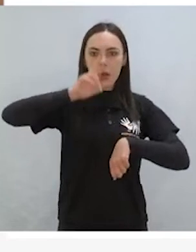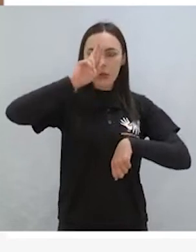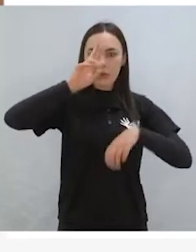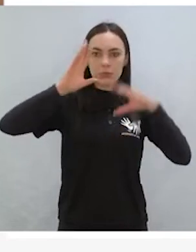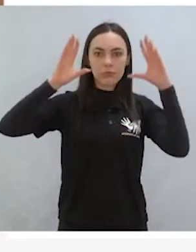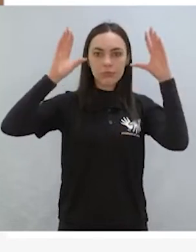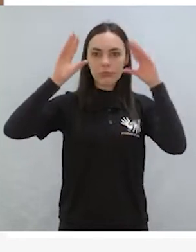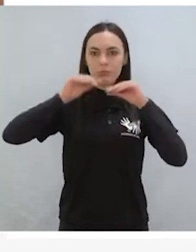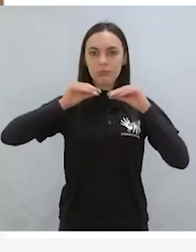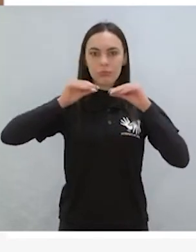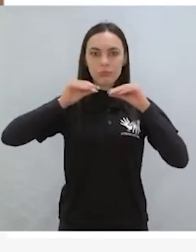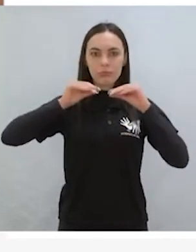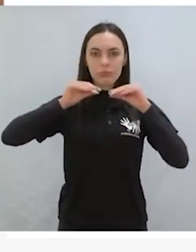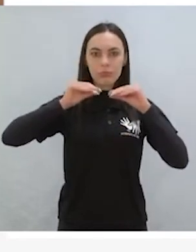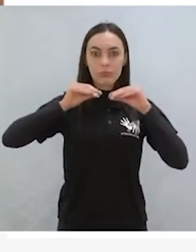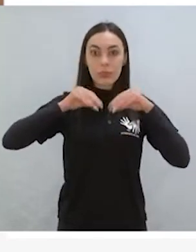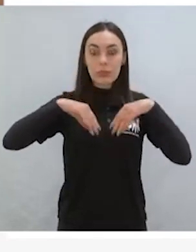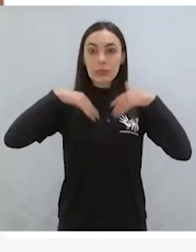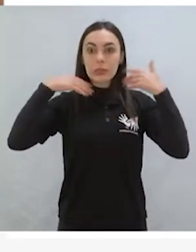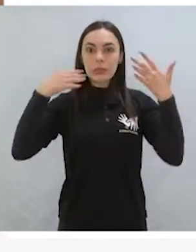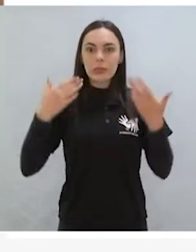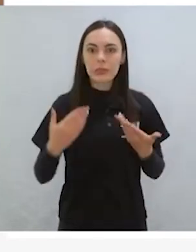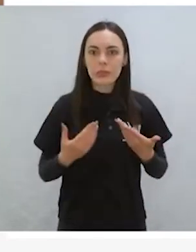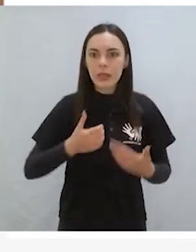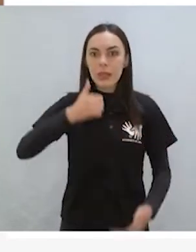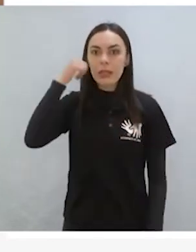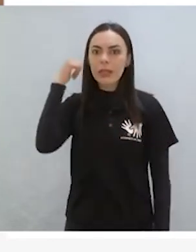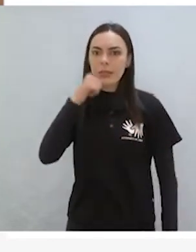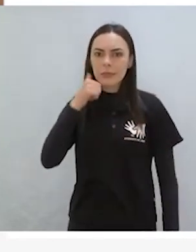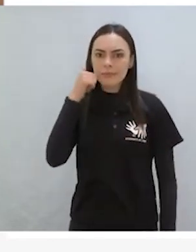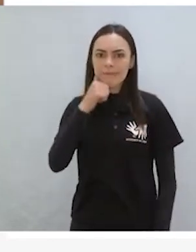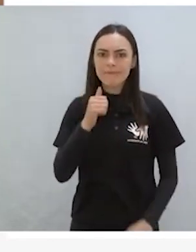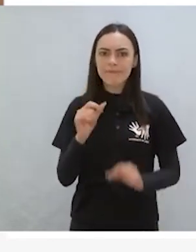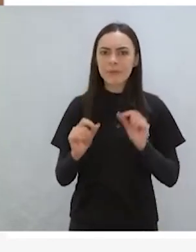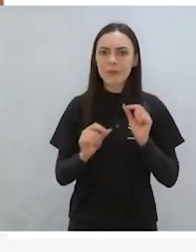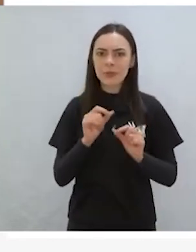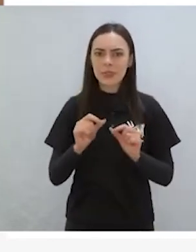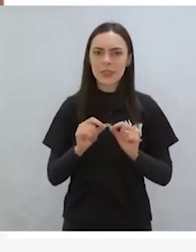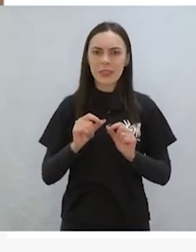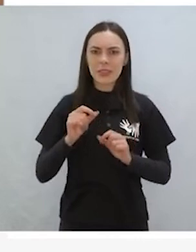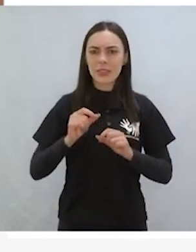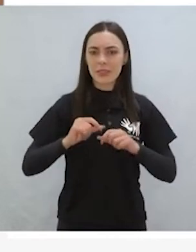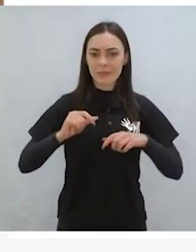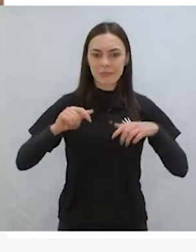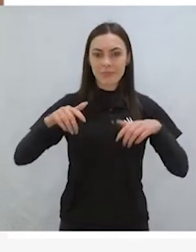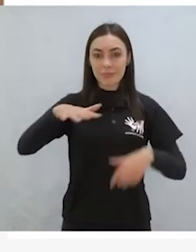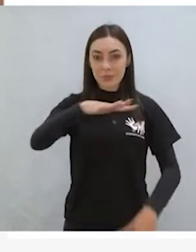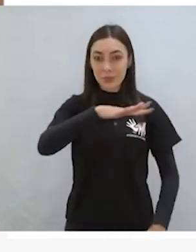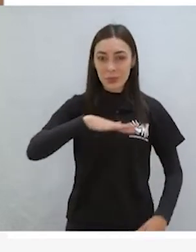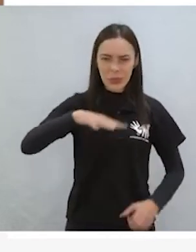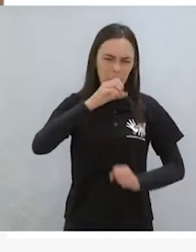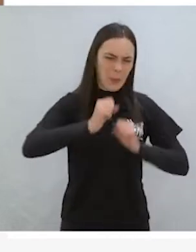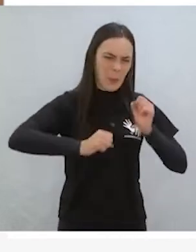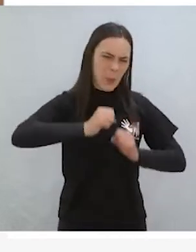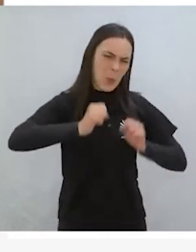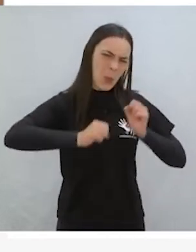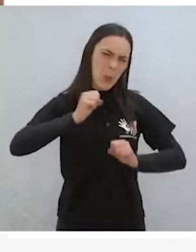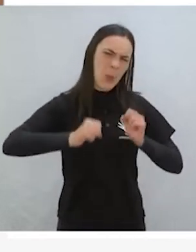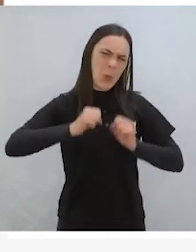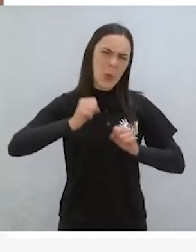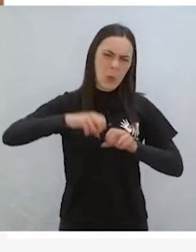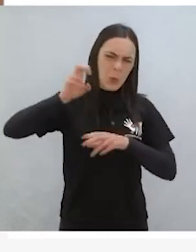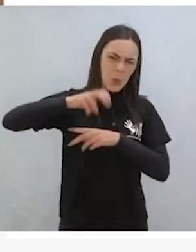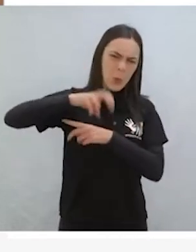soar as 12 badaladas. Então, Cinderela atravessou o salão e